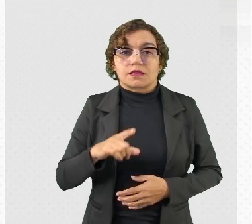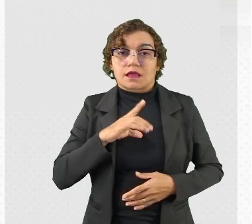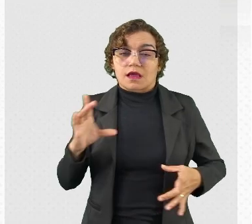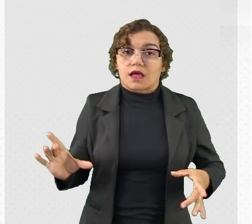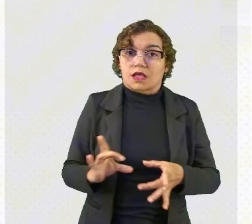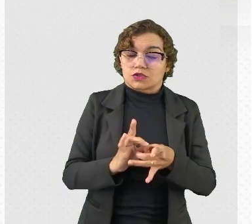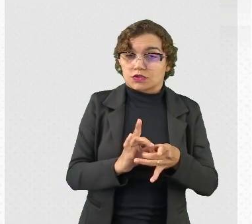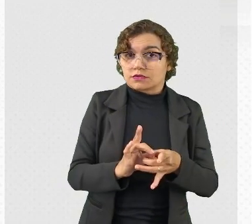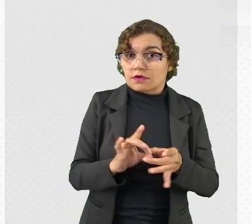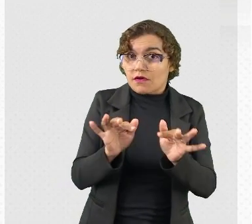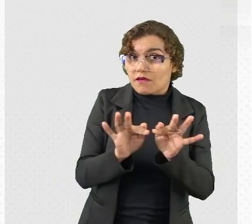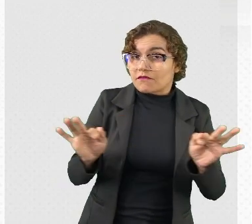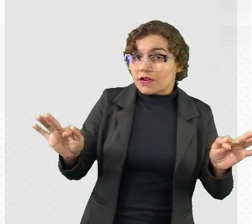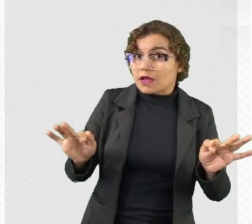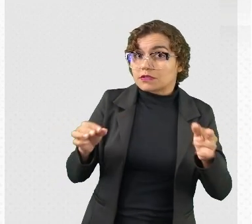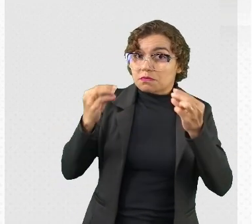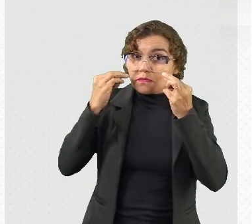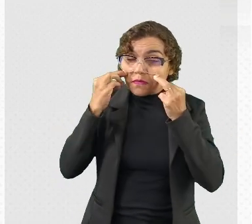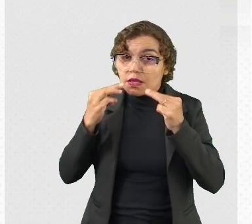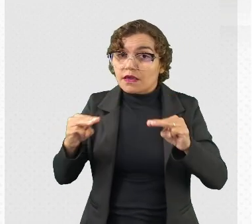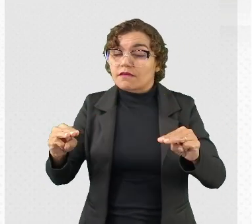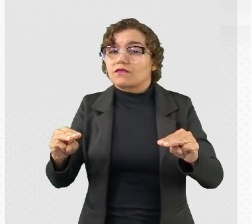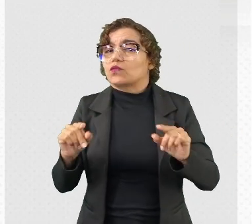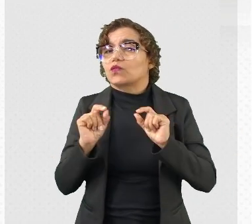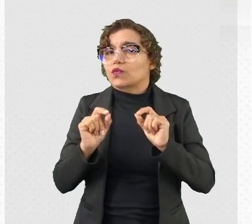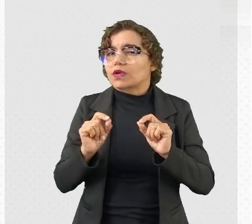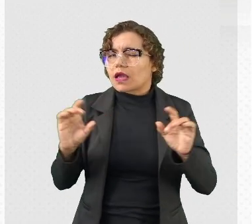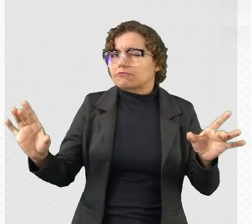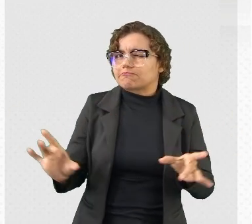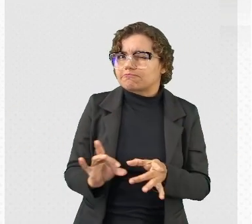Associado a uma frase de Maquiavel, né, aquela de que,